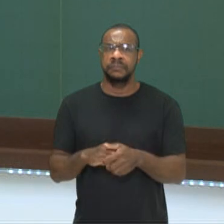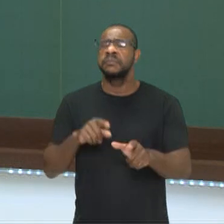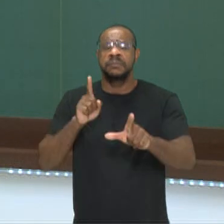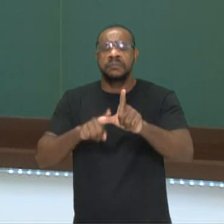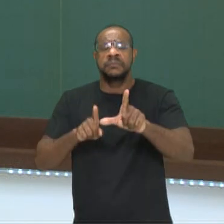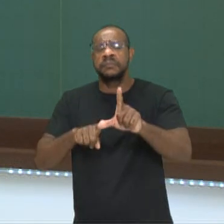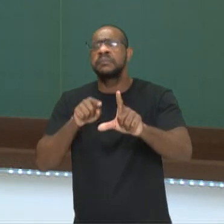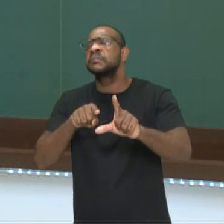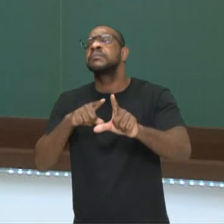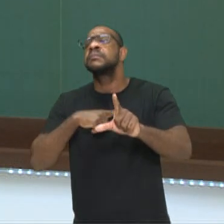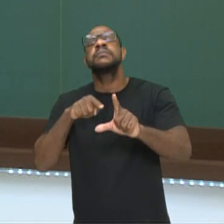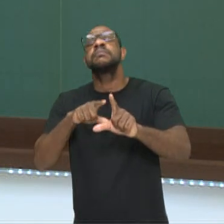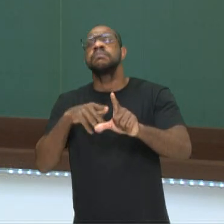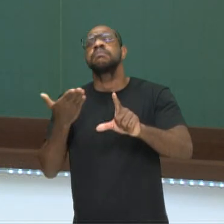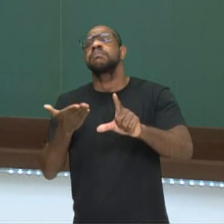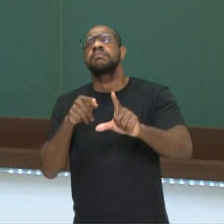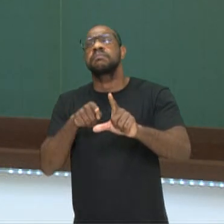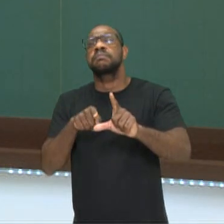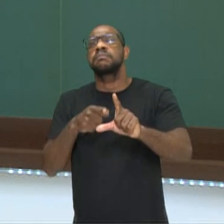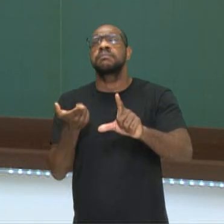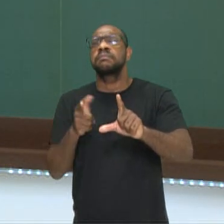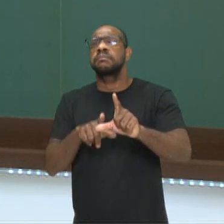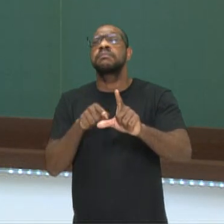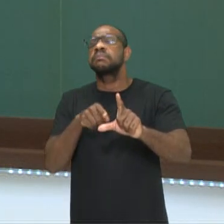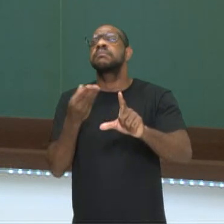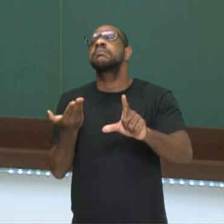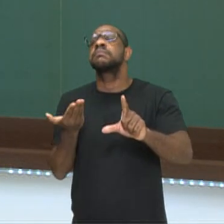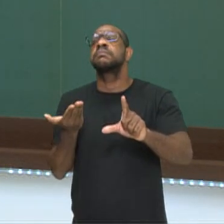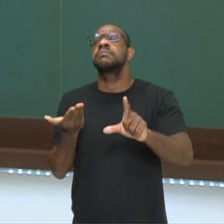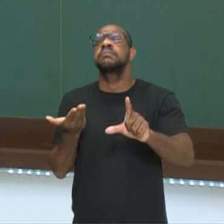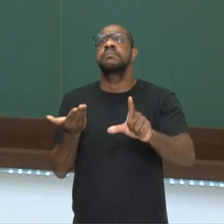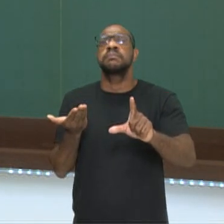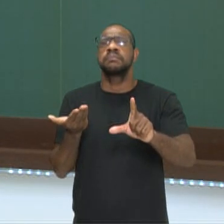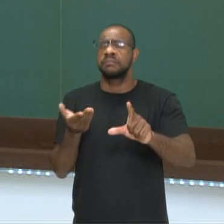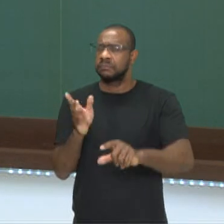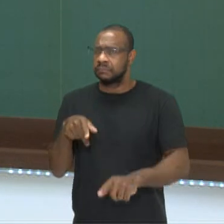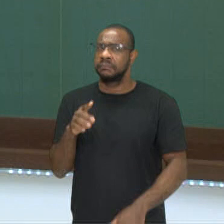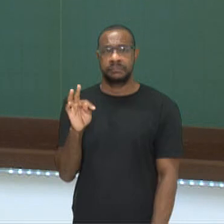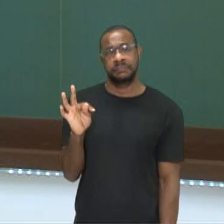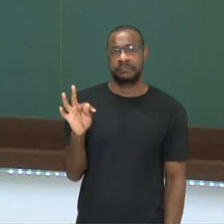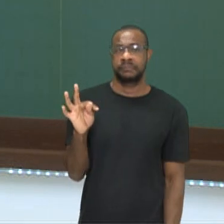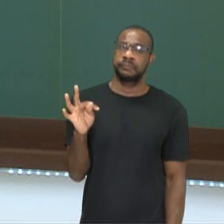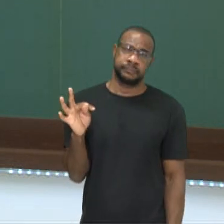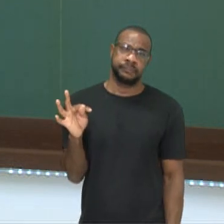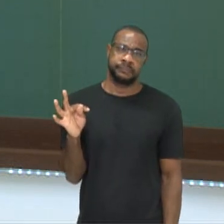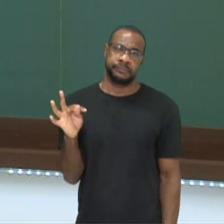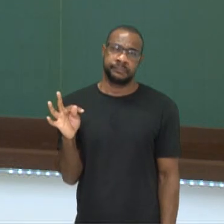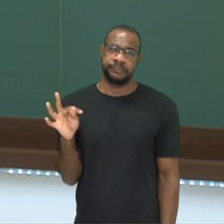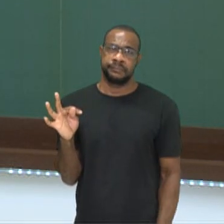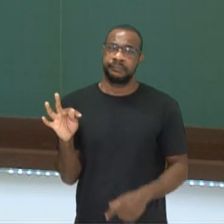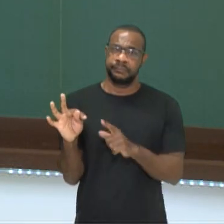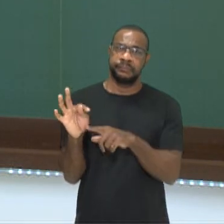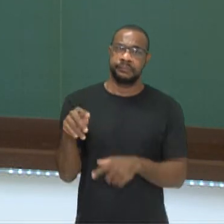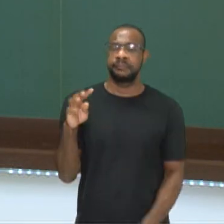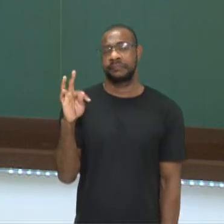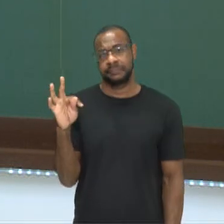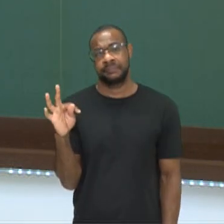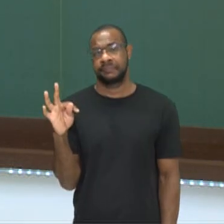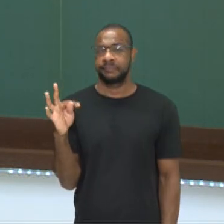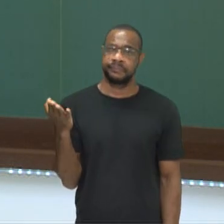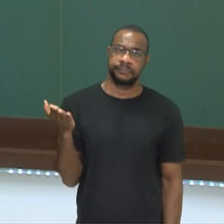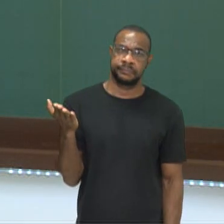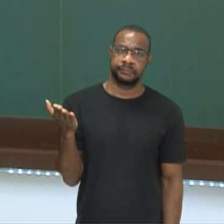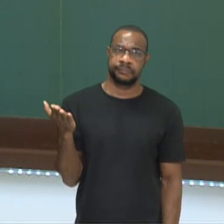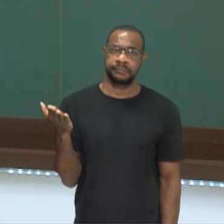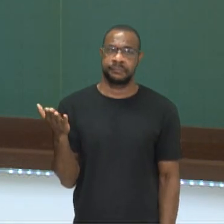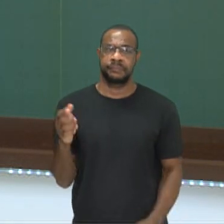dessa equação? Qual é a letra dali? T, né? Então a incógnita é T. Qual que é o